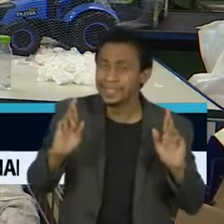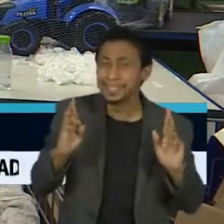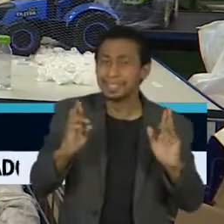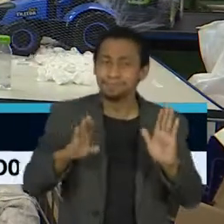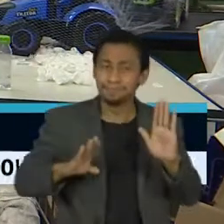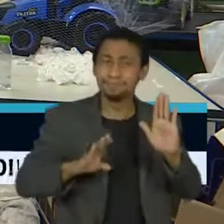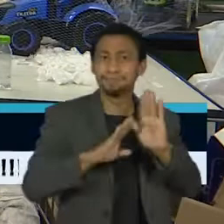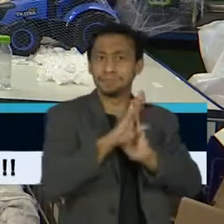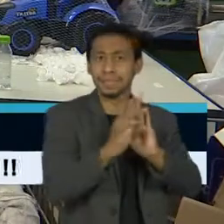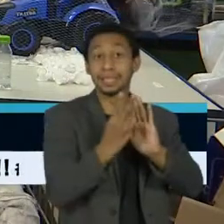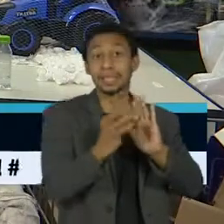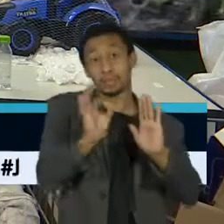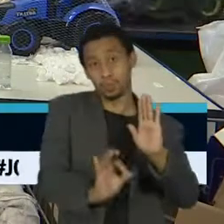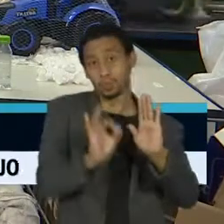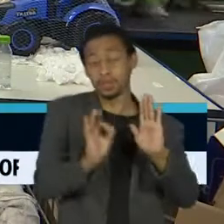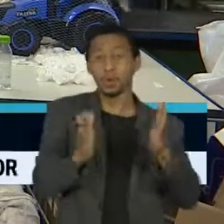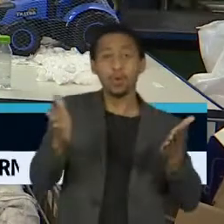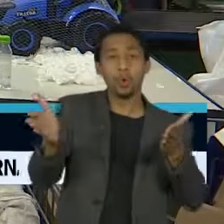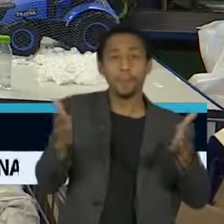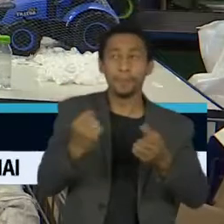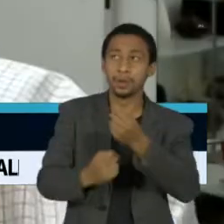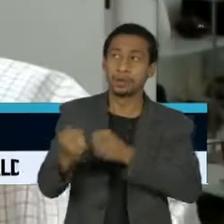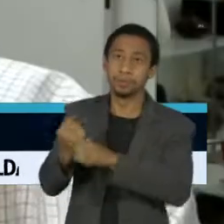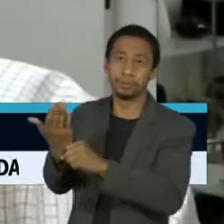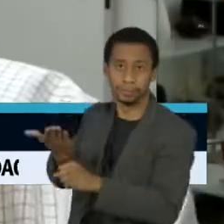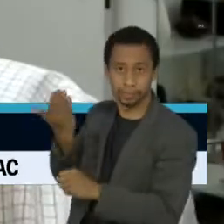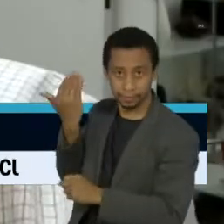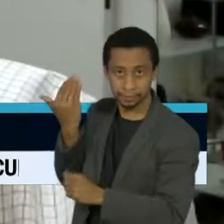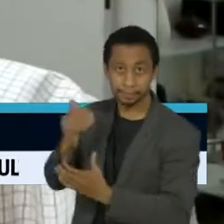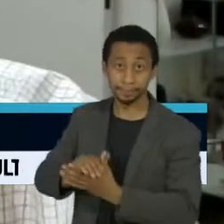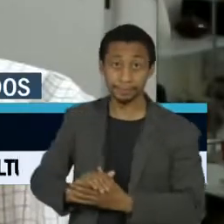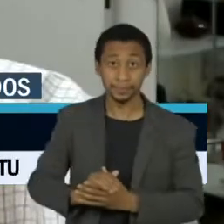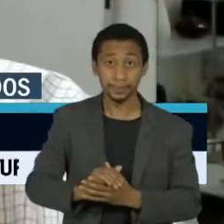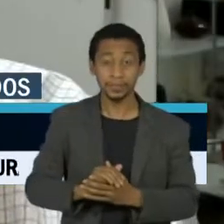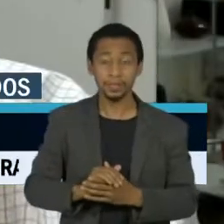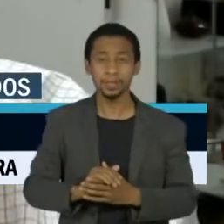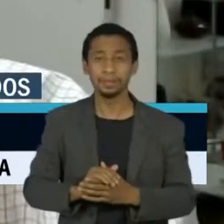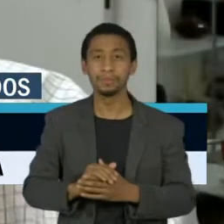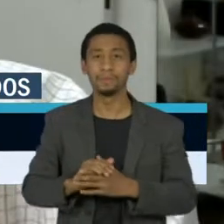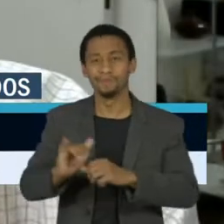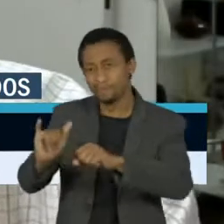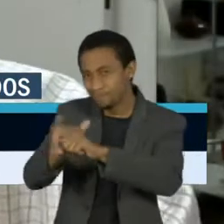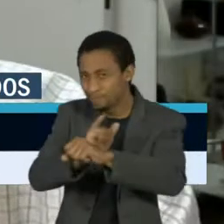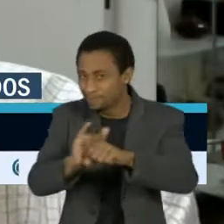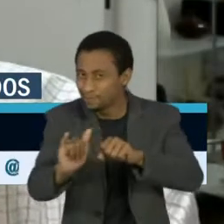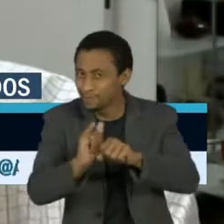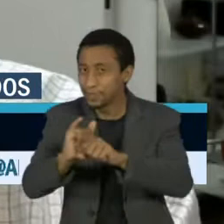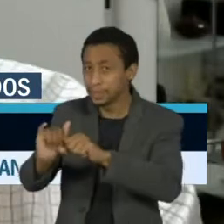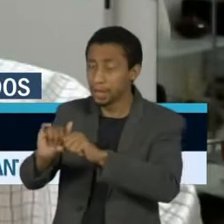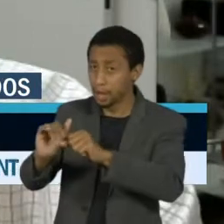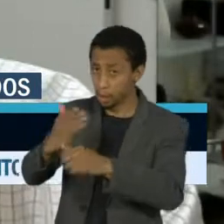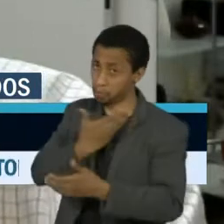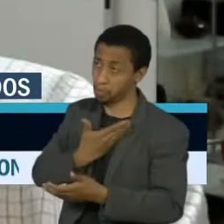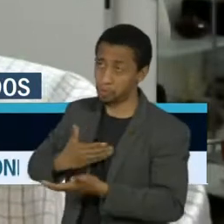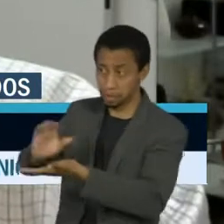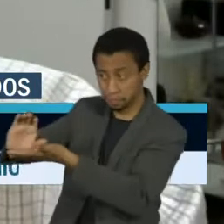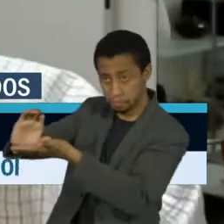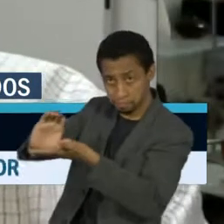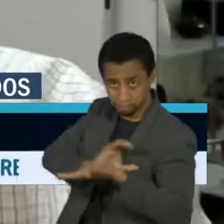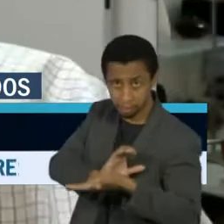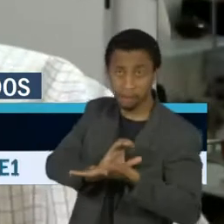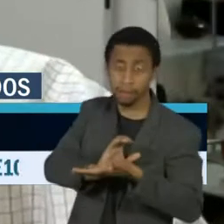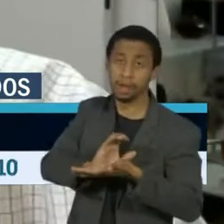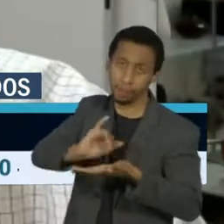3% na comparação com a mesma data do ano passado. Usamos todas as possibilidades dos programas do governo e agora, quando